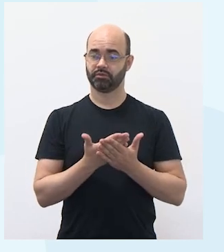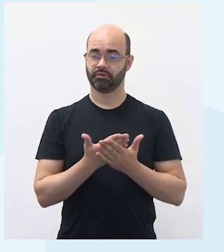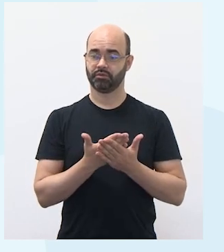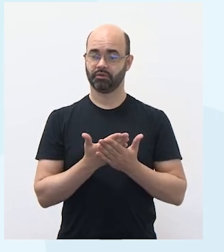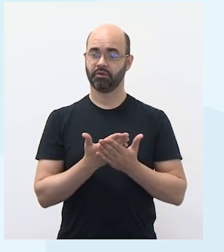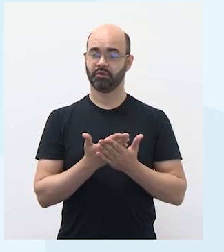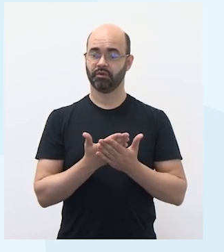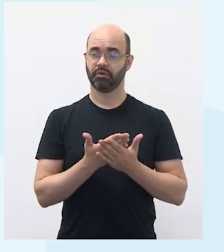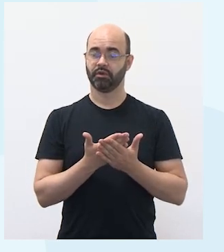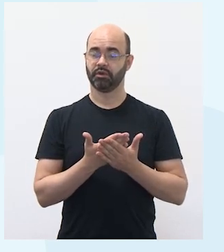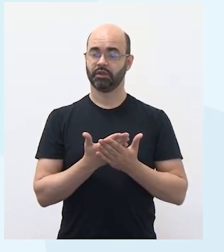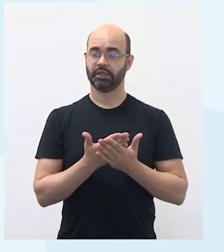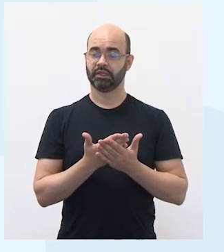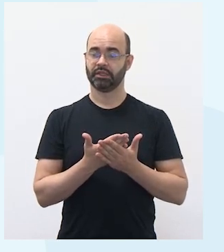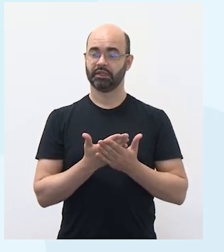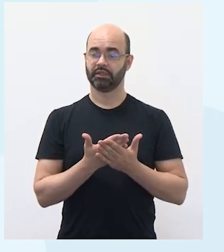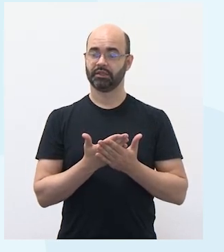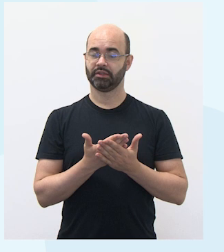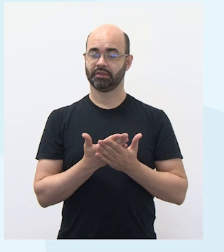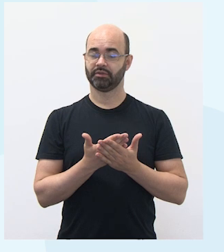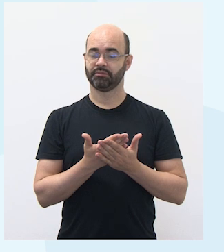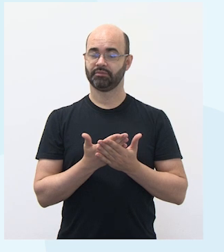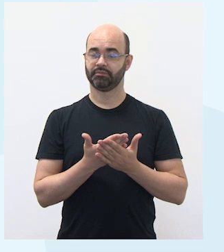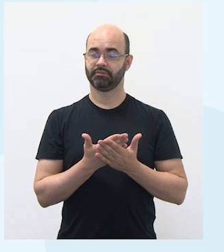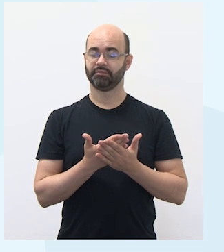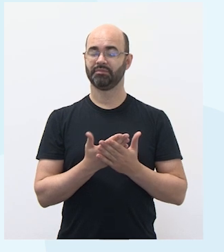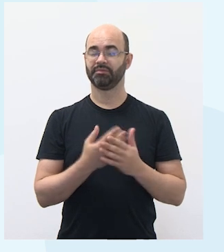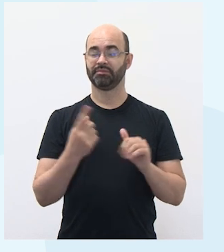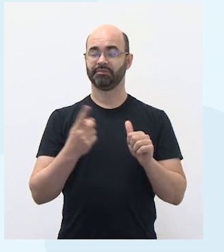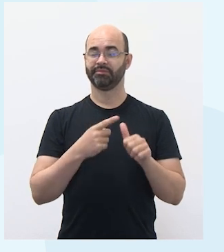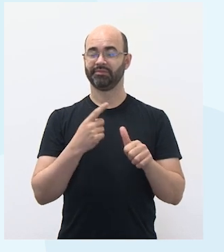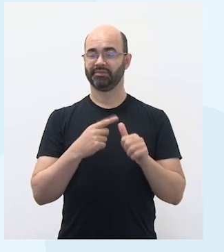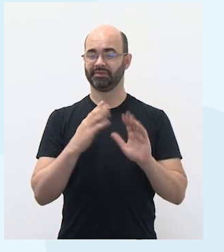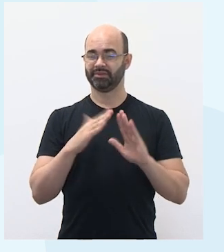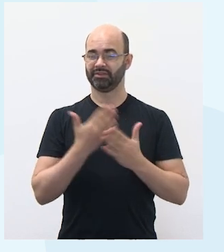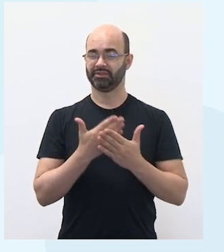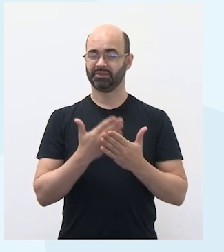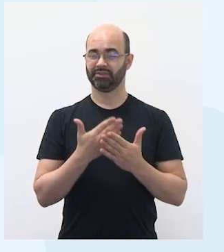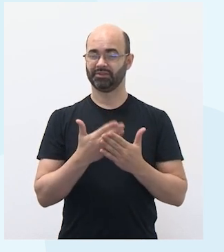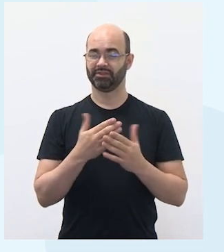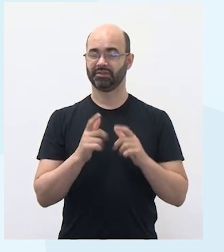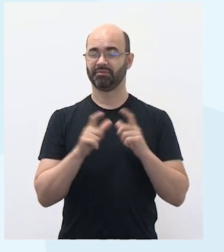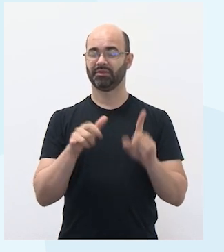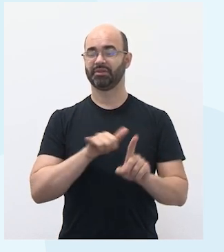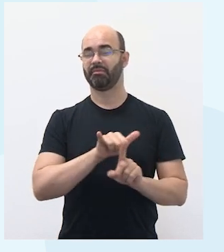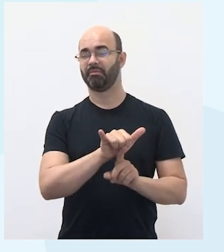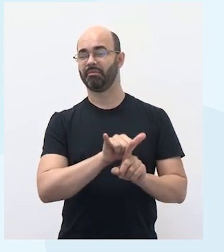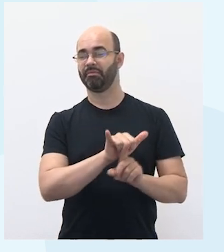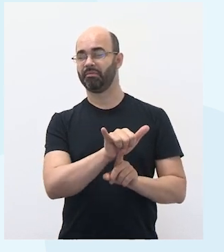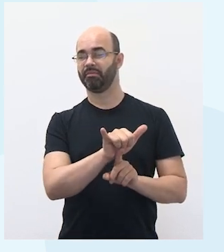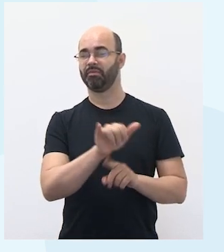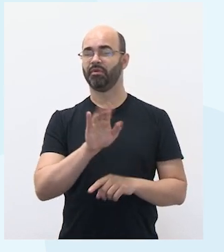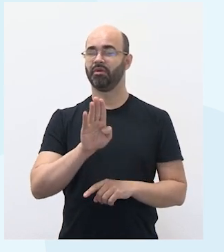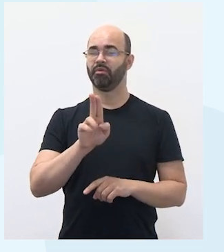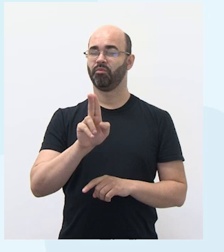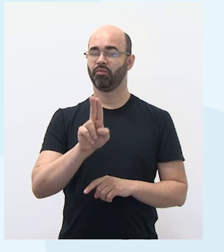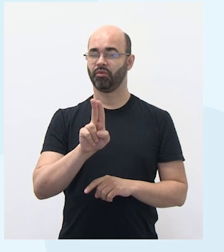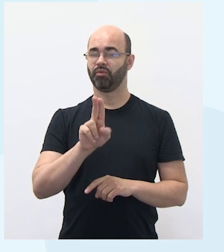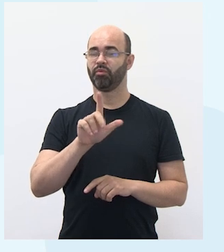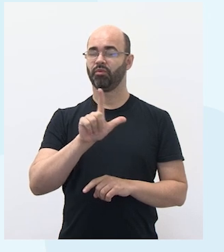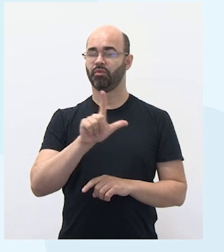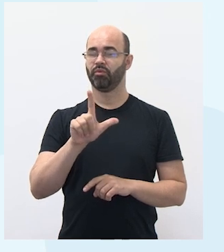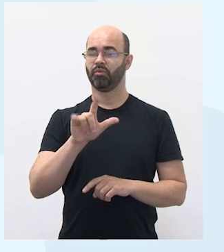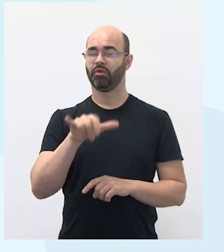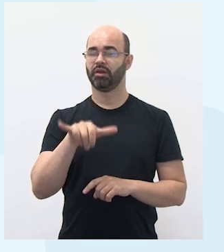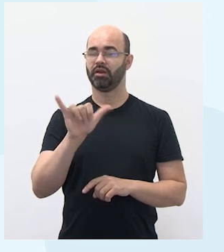se manifestar, primeiro, como um bullying, que é um exemplo. O bullying pode ser uma questão individual, pode ser uma questão